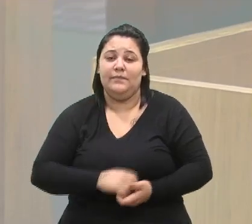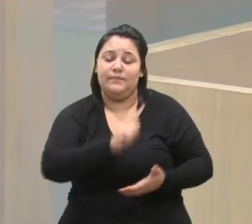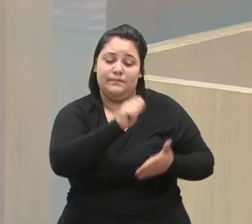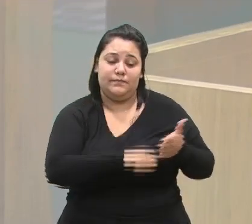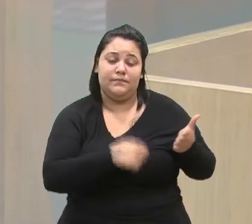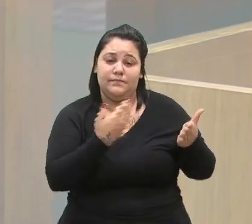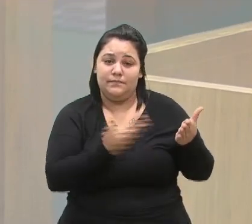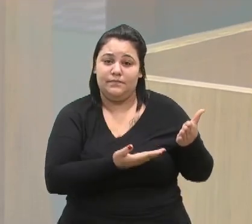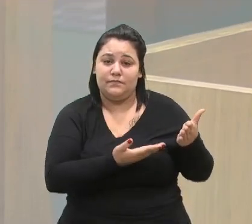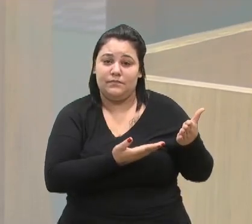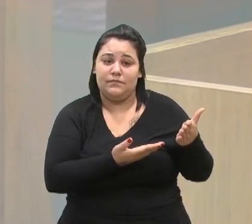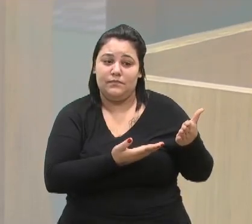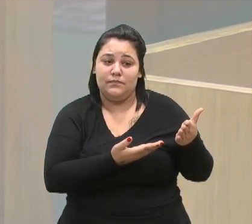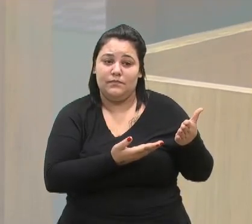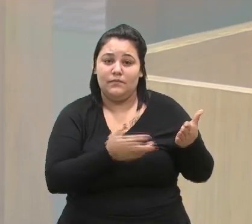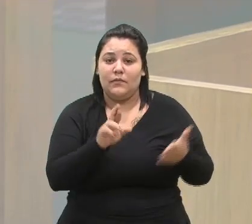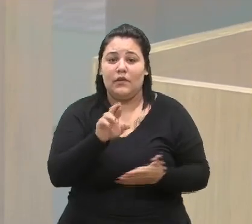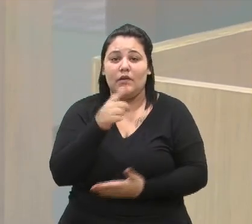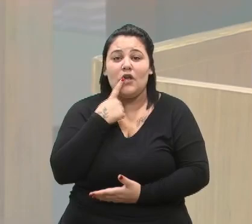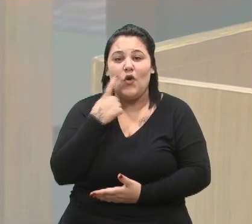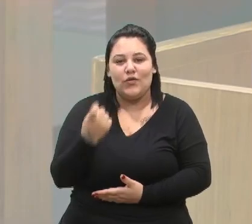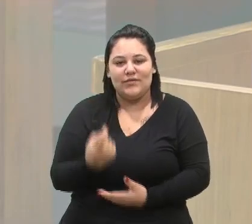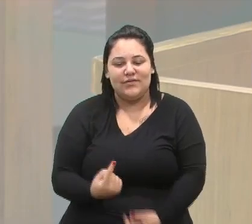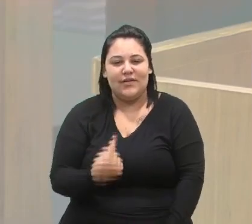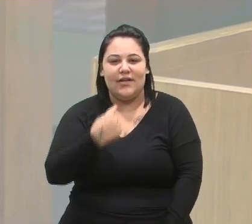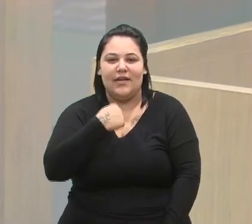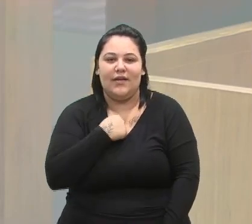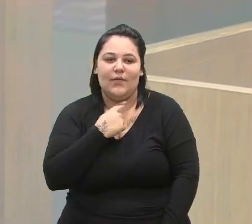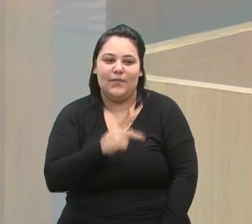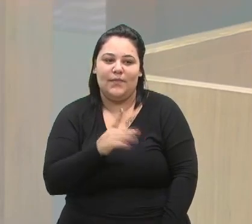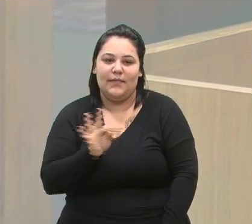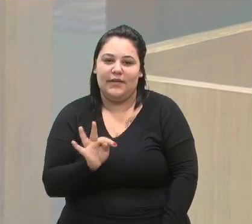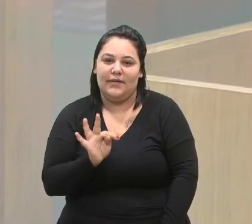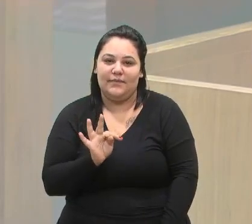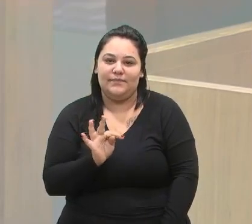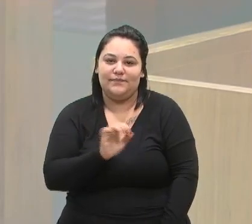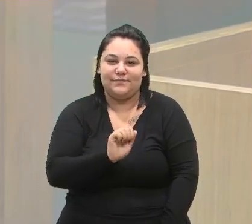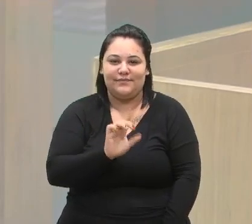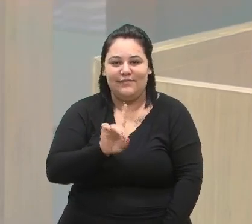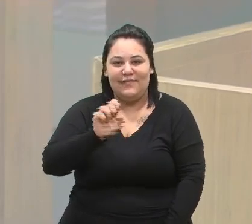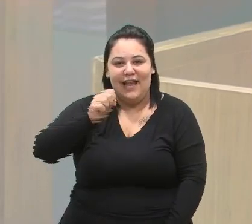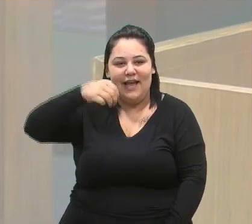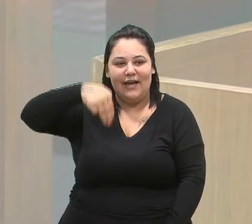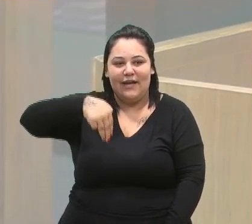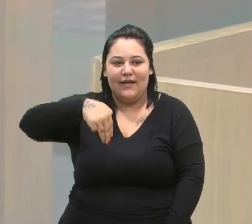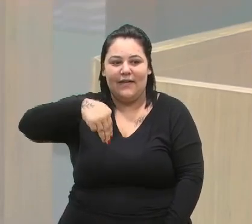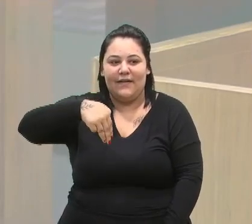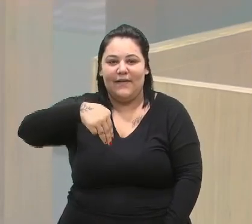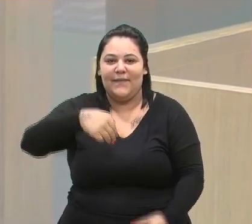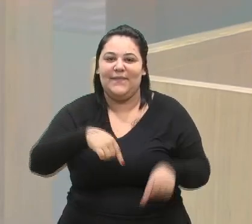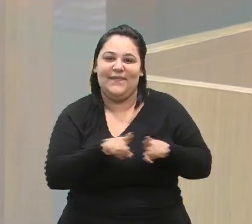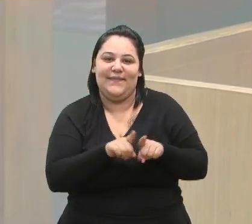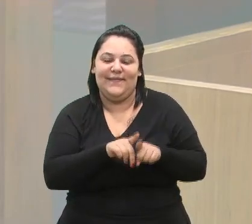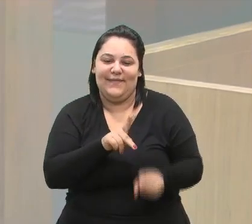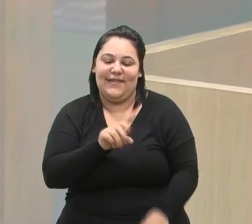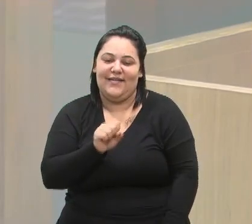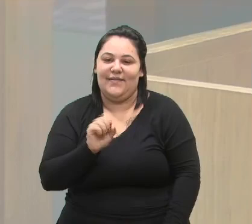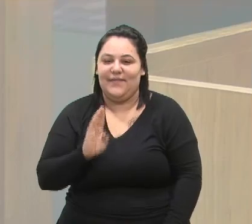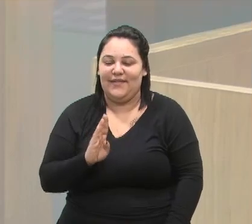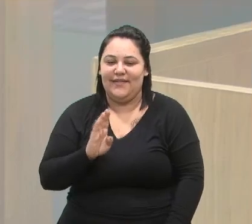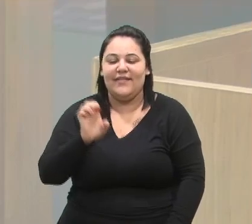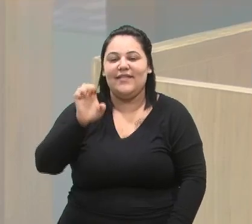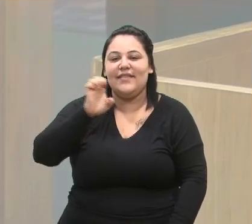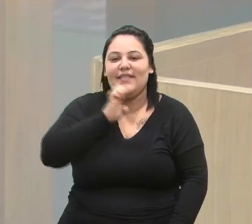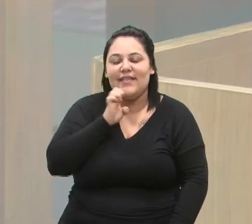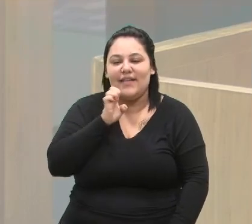moção Rose Frigeire, essa vereadora do PT, Adam Heck, vereador do PSB, Stella Balardim da